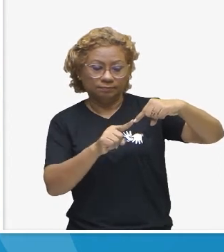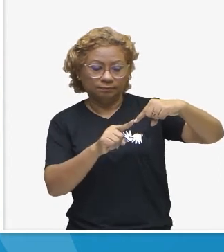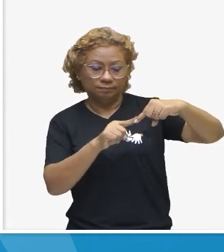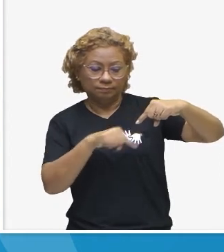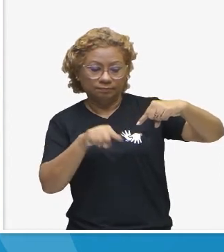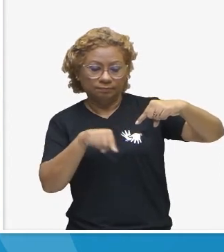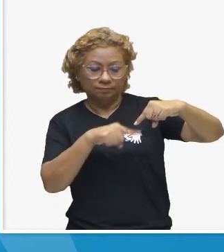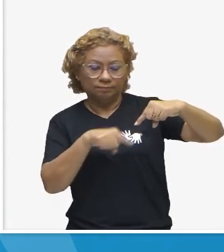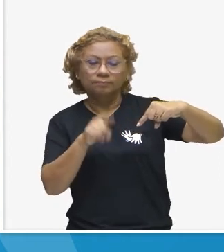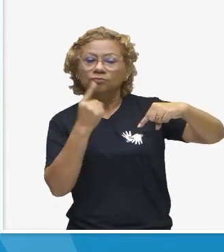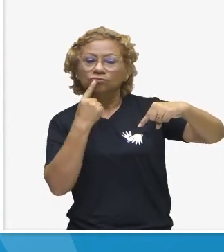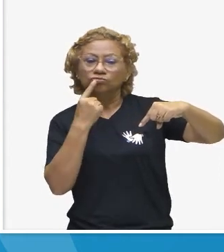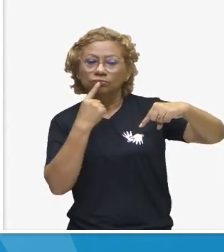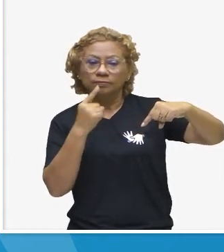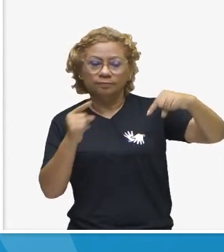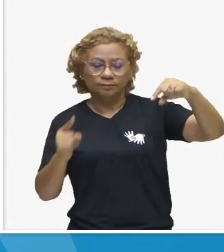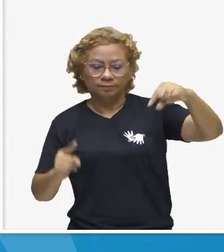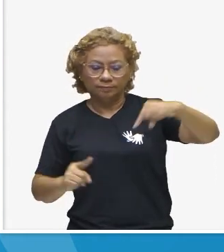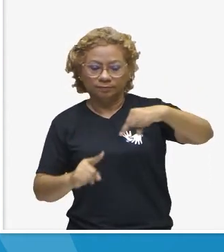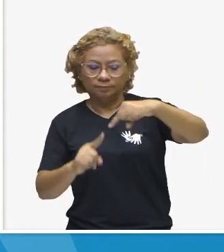O ângulo verde